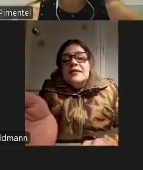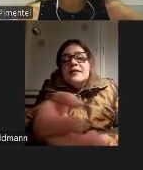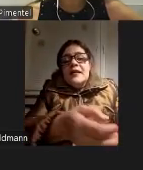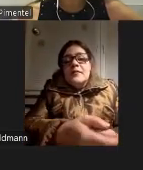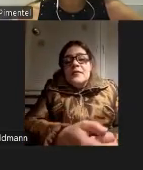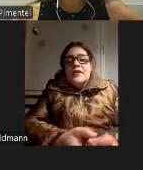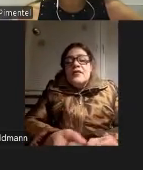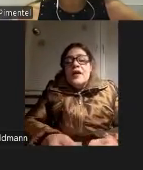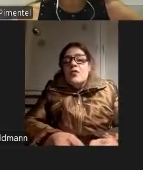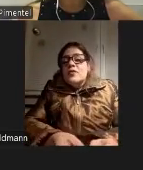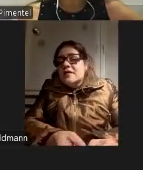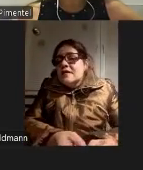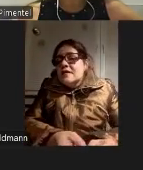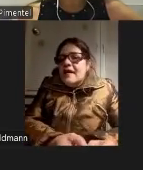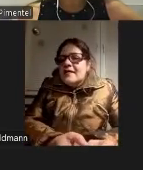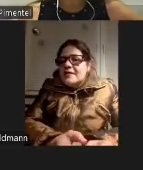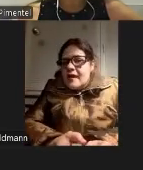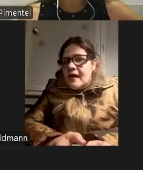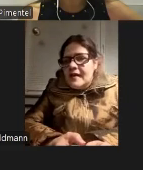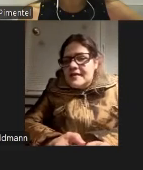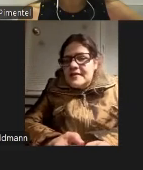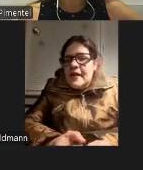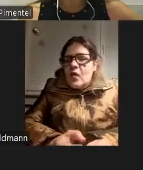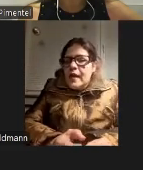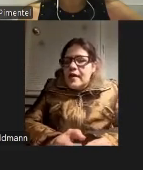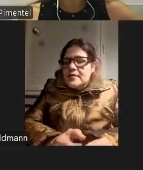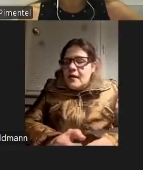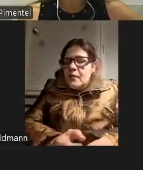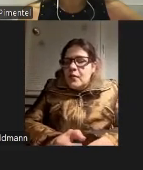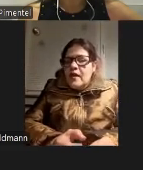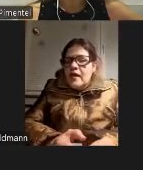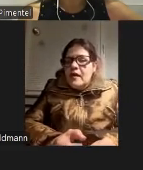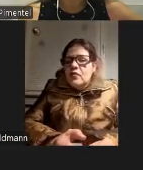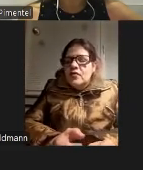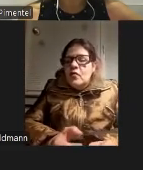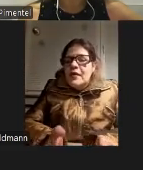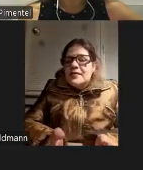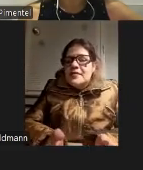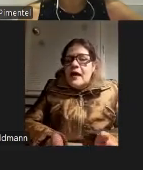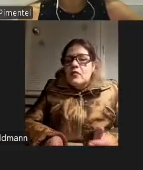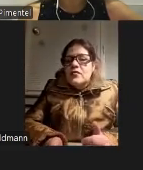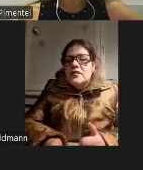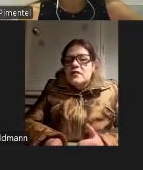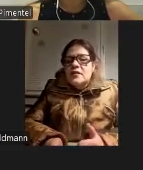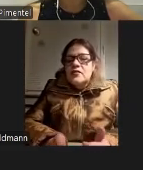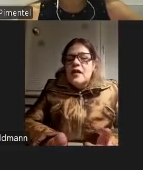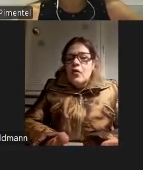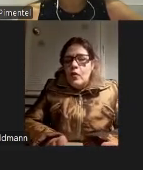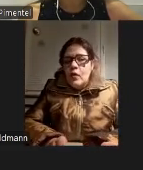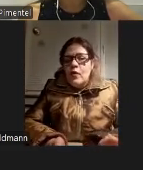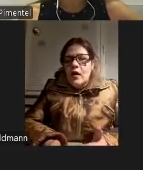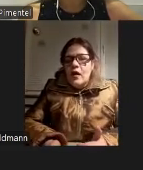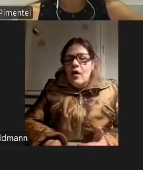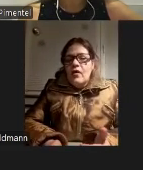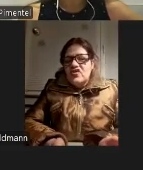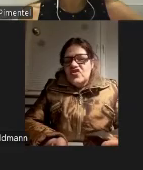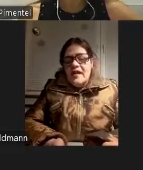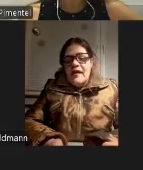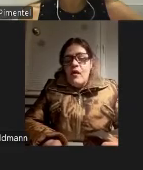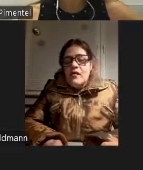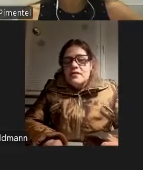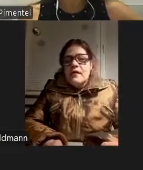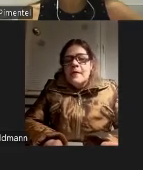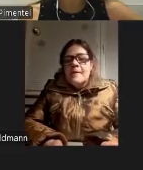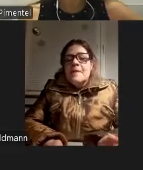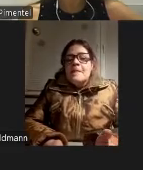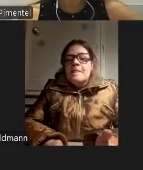não necessariamente eu ia conseguir essa sequência, porque quando eu começar com o sentido da cor, orange, ele